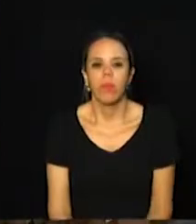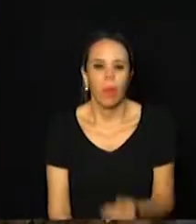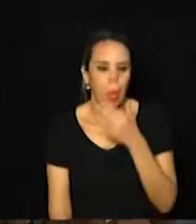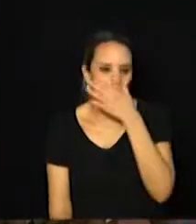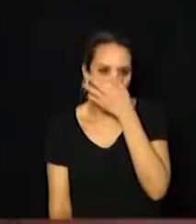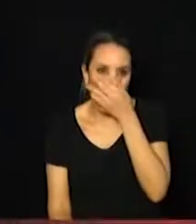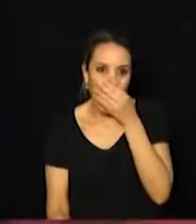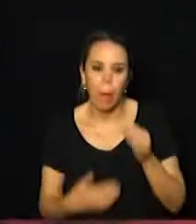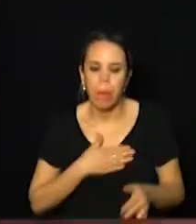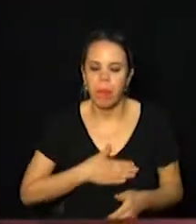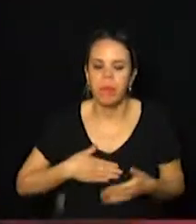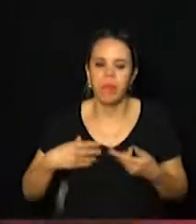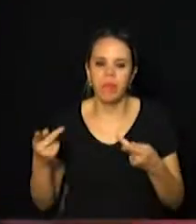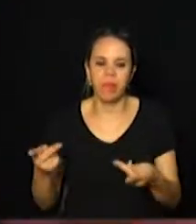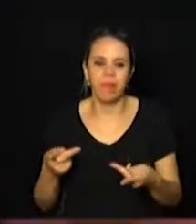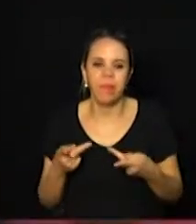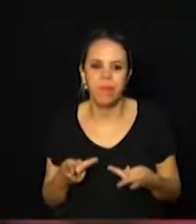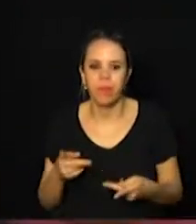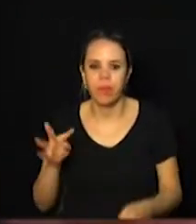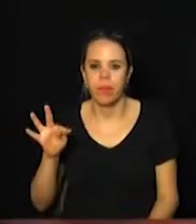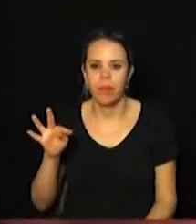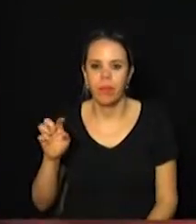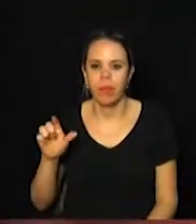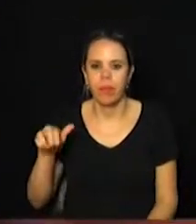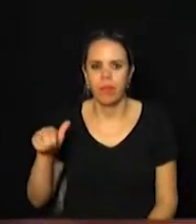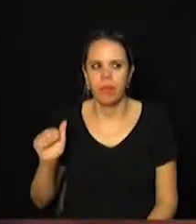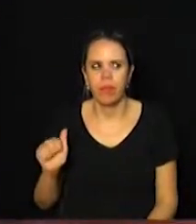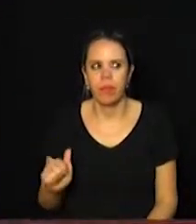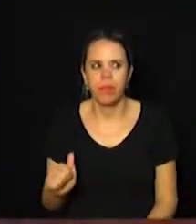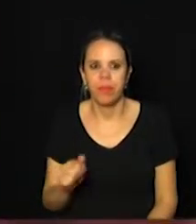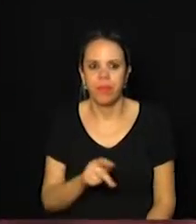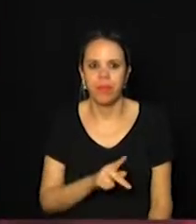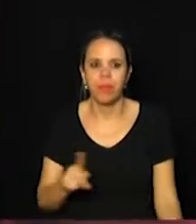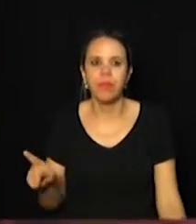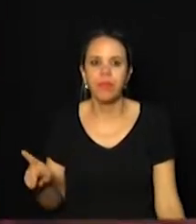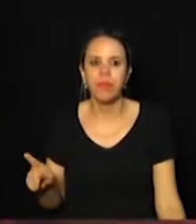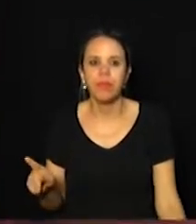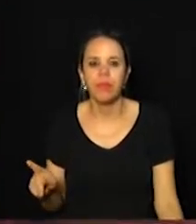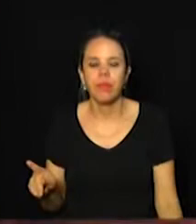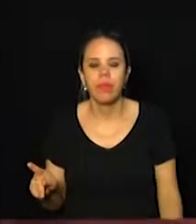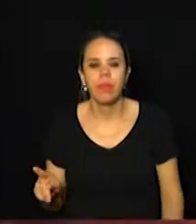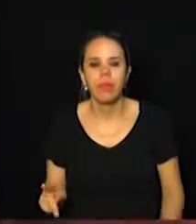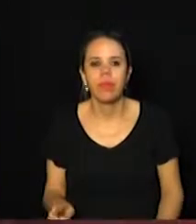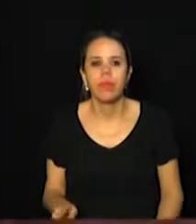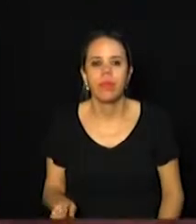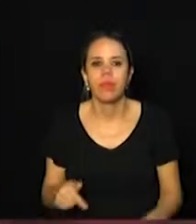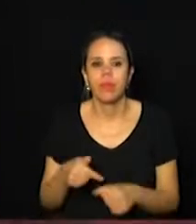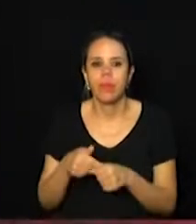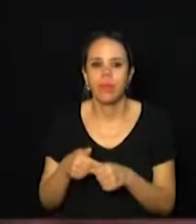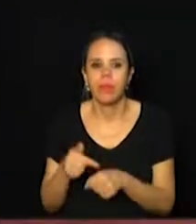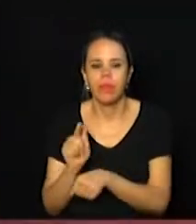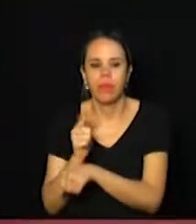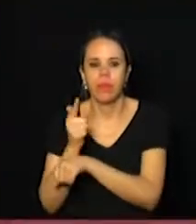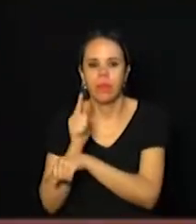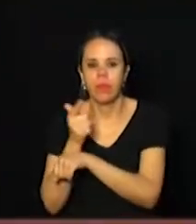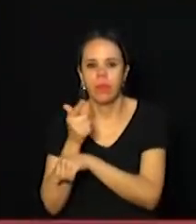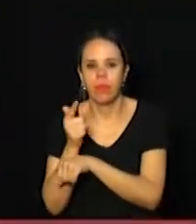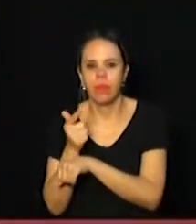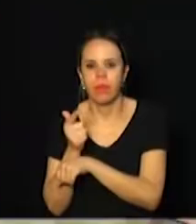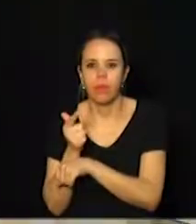gostaria de convidar Telma Card a presidenta do cinco posto Petro de Guarulhos